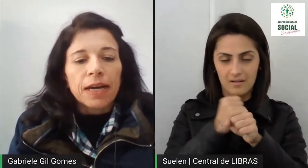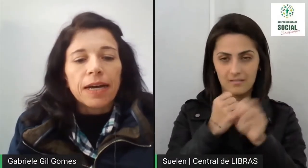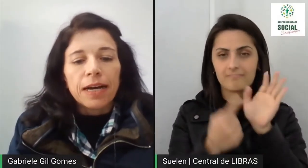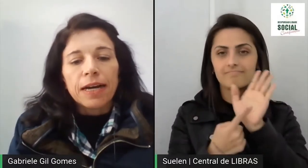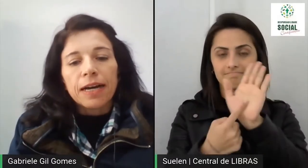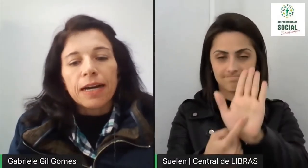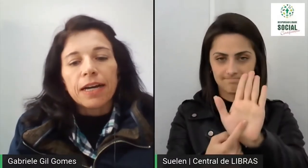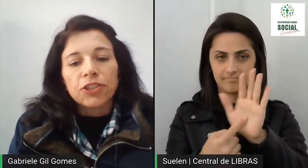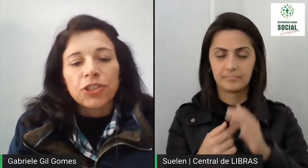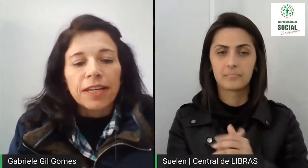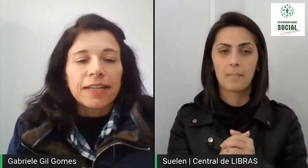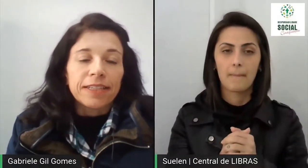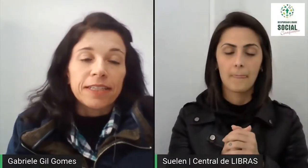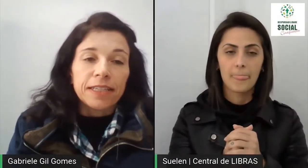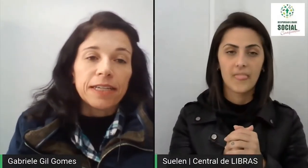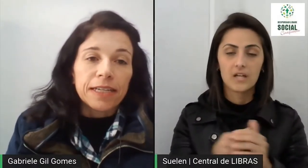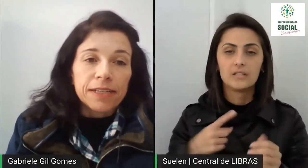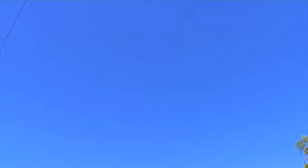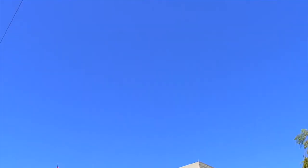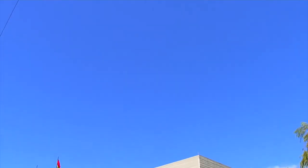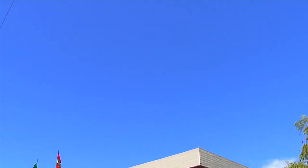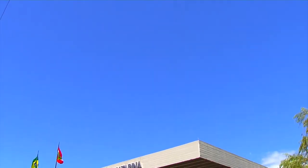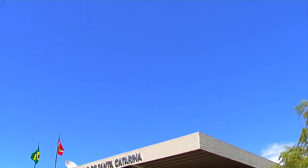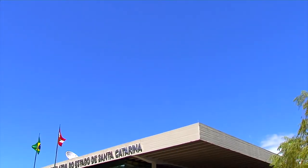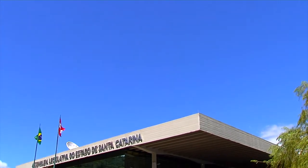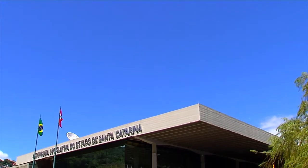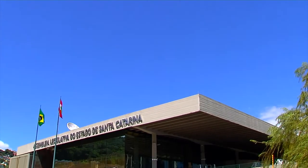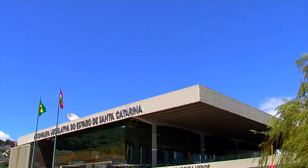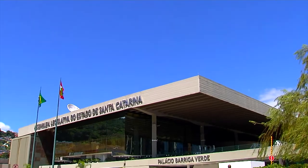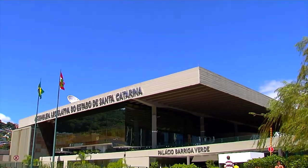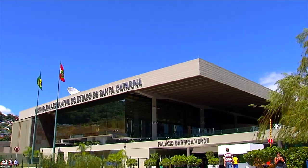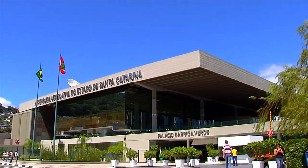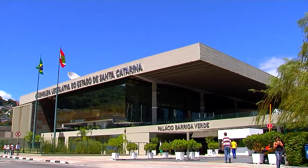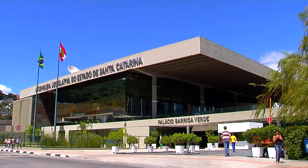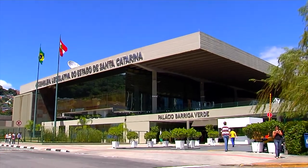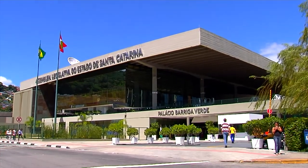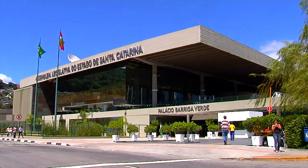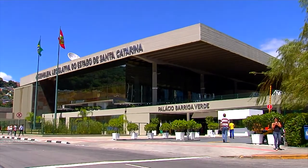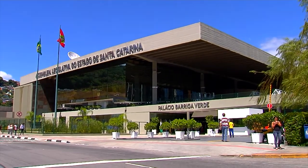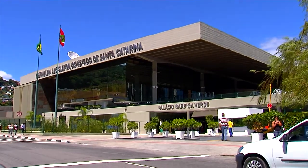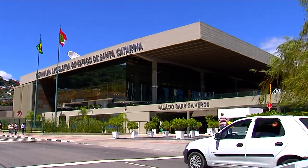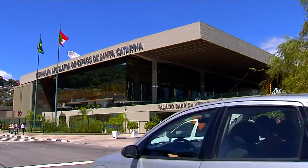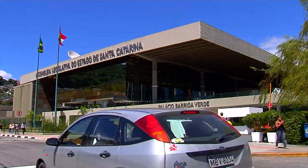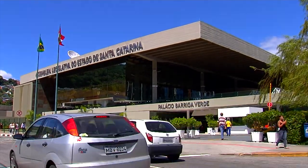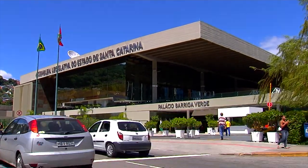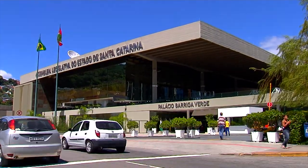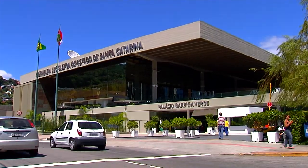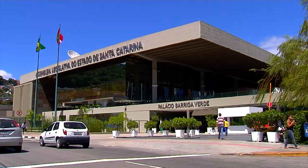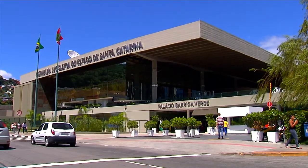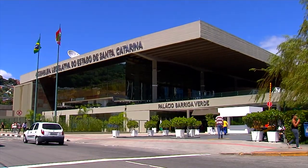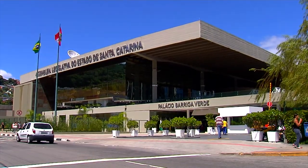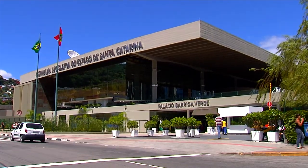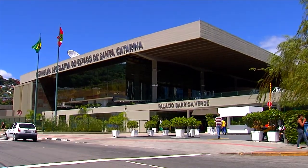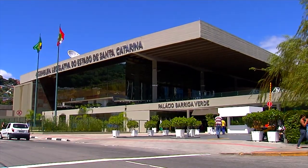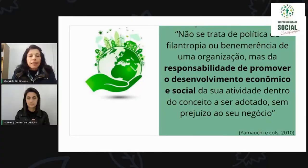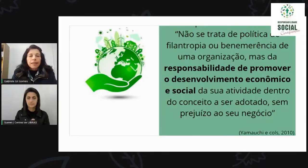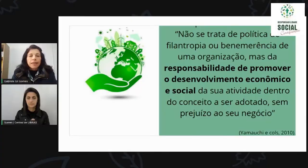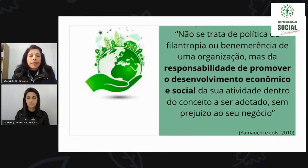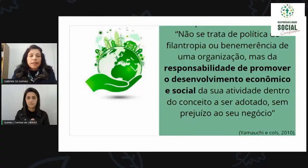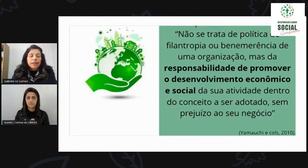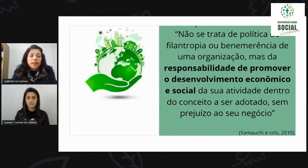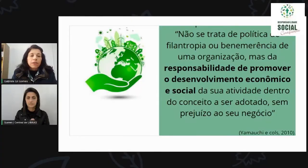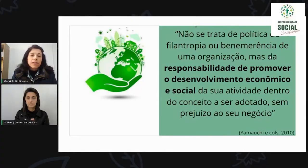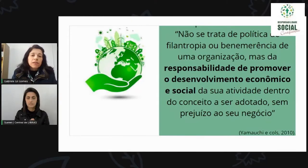social 2021 a premiação é promovida pela Assembleia Legislativa de Santa Catarina e instituições parceiras